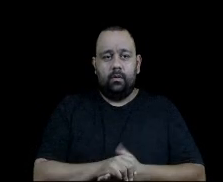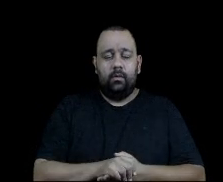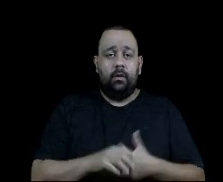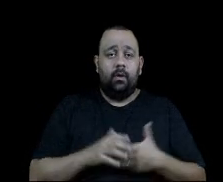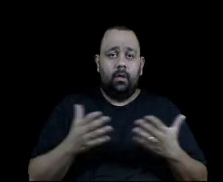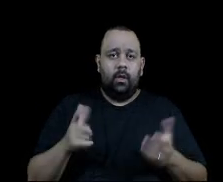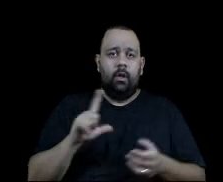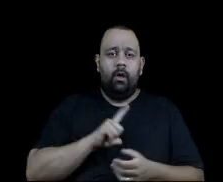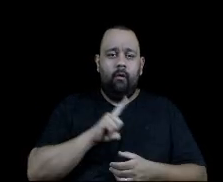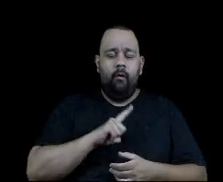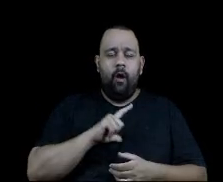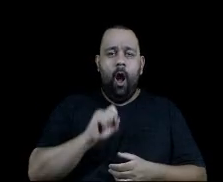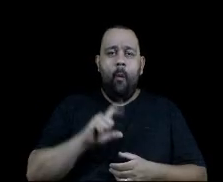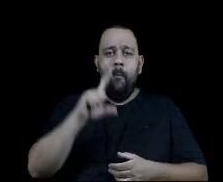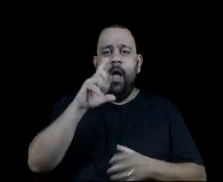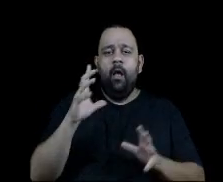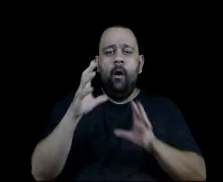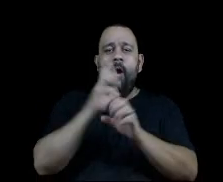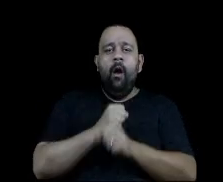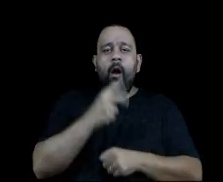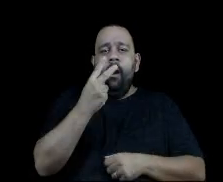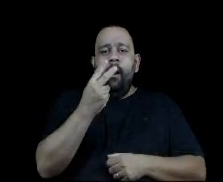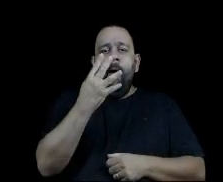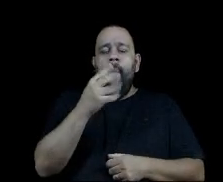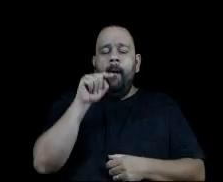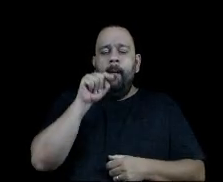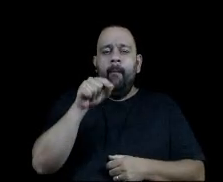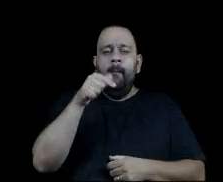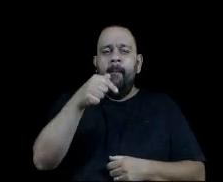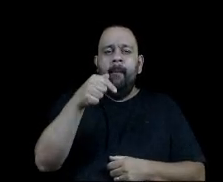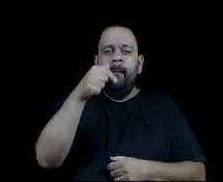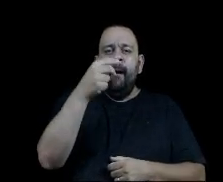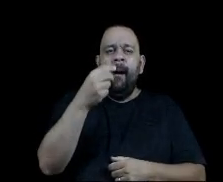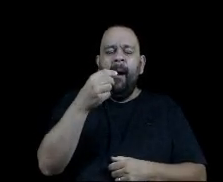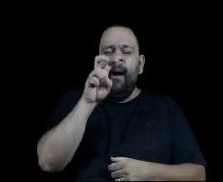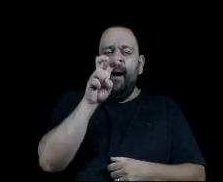mil. Então, teve um aumento total aí de